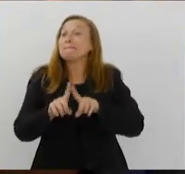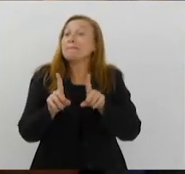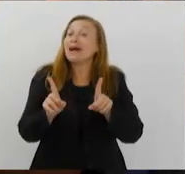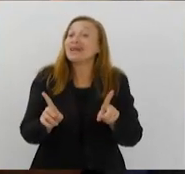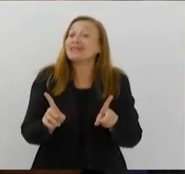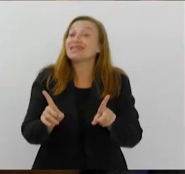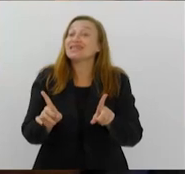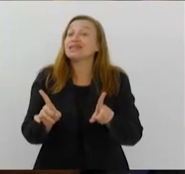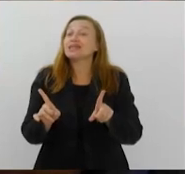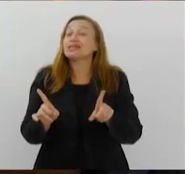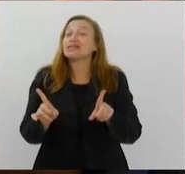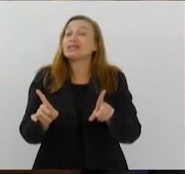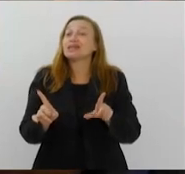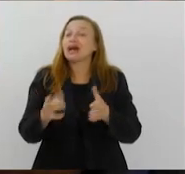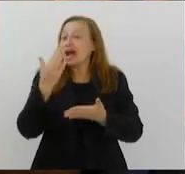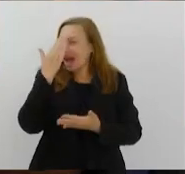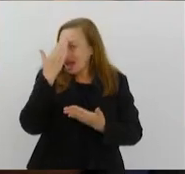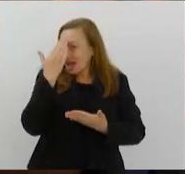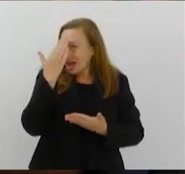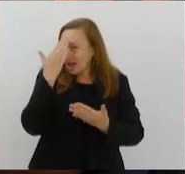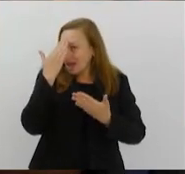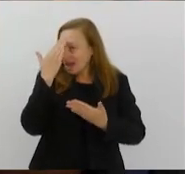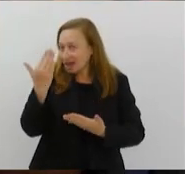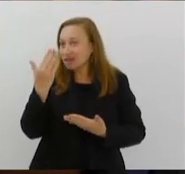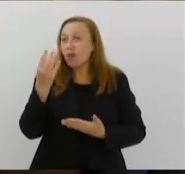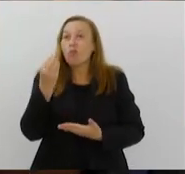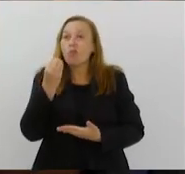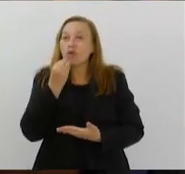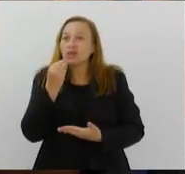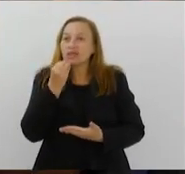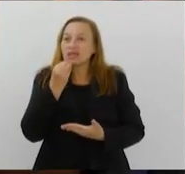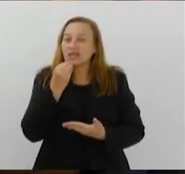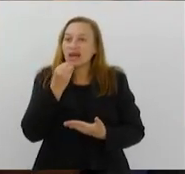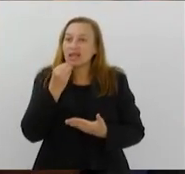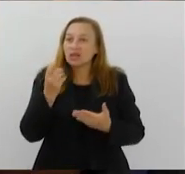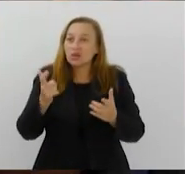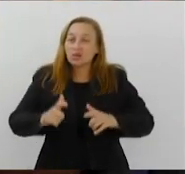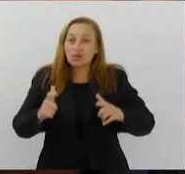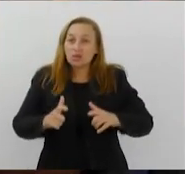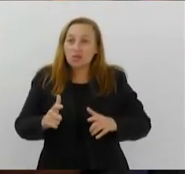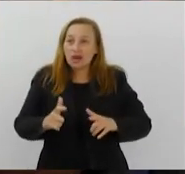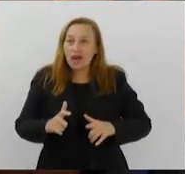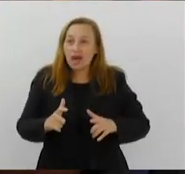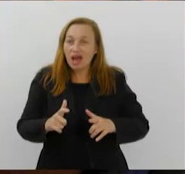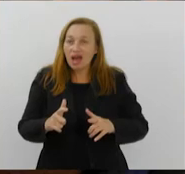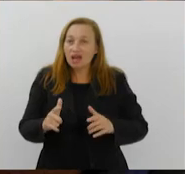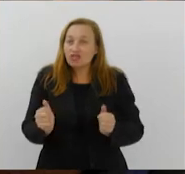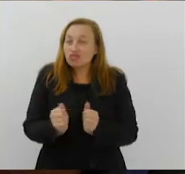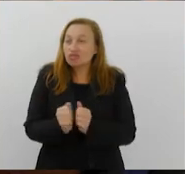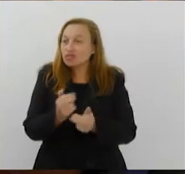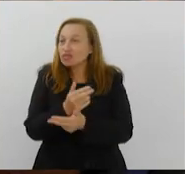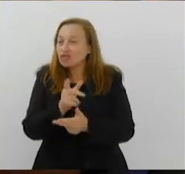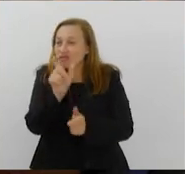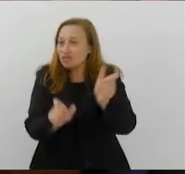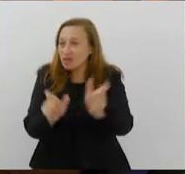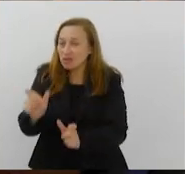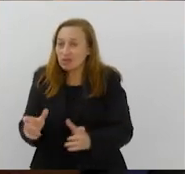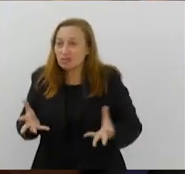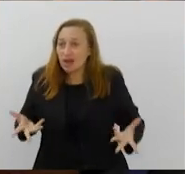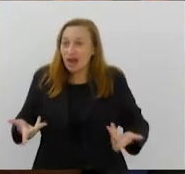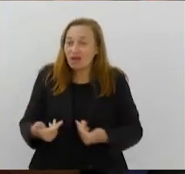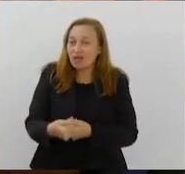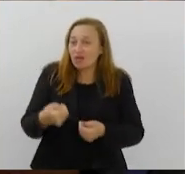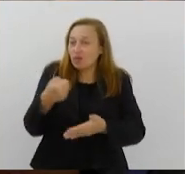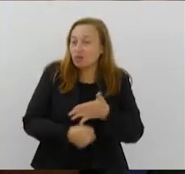Mas agradecer a oportunidade de estar no meio de tantas pessoas maravilhosas, todos lutando pelo mesmo ideal. Eu